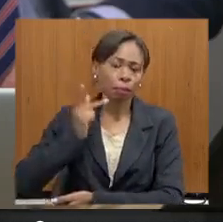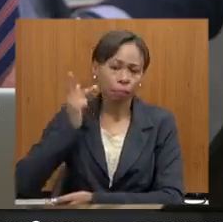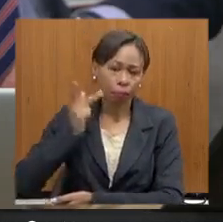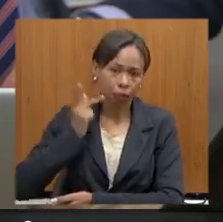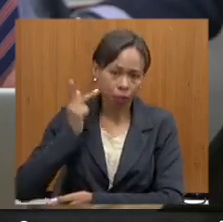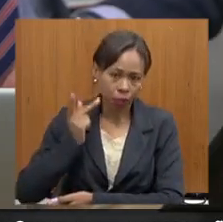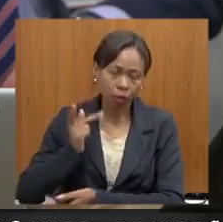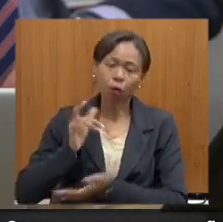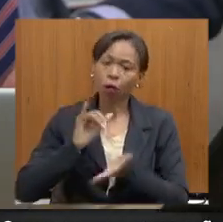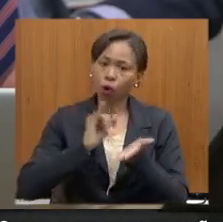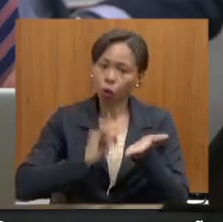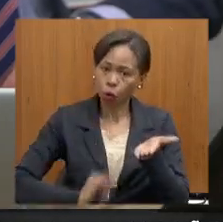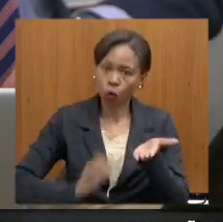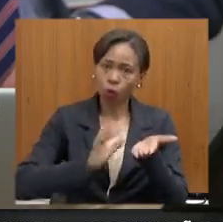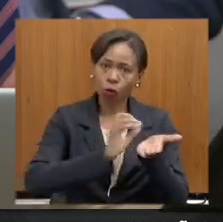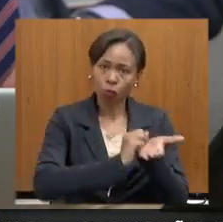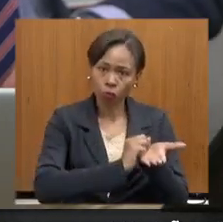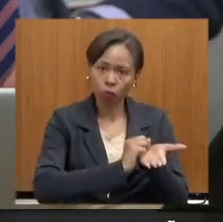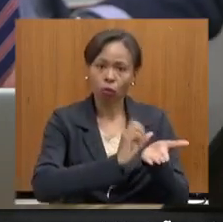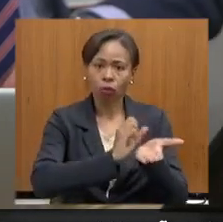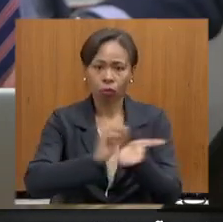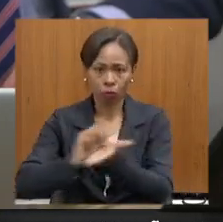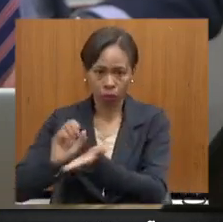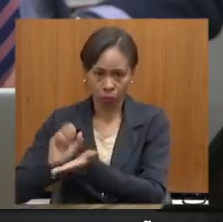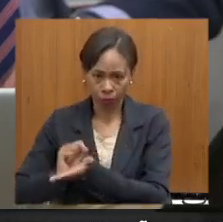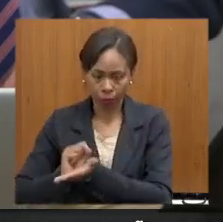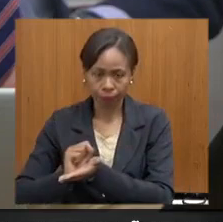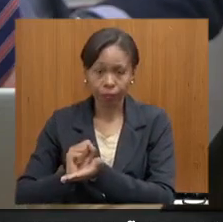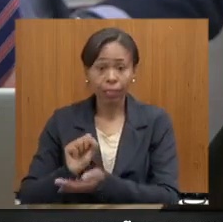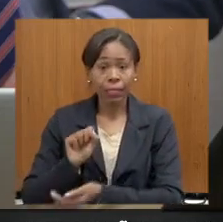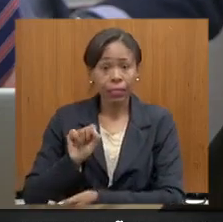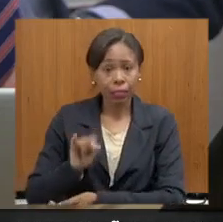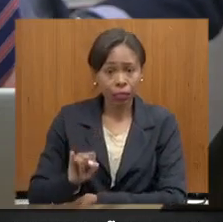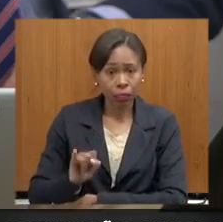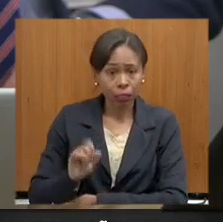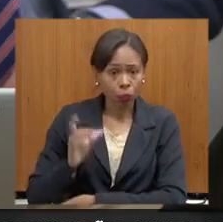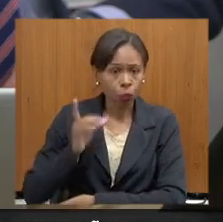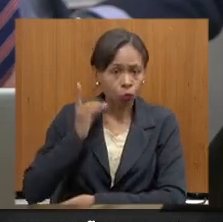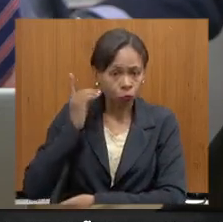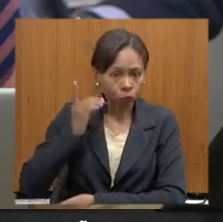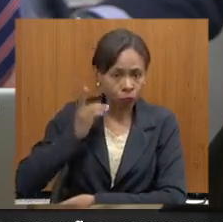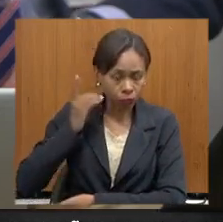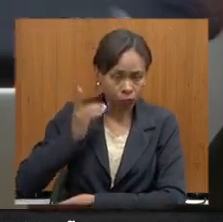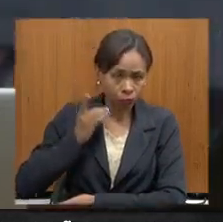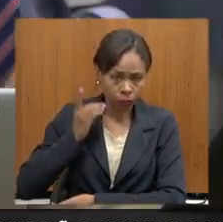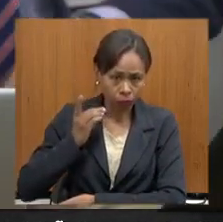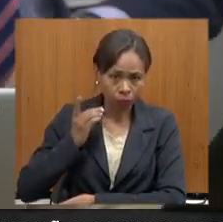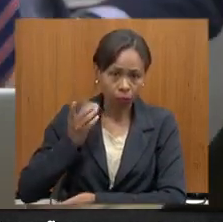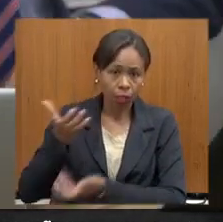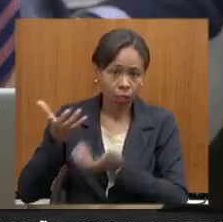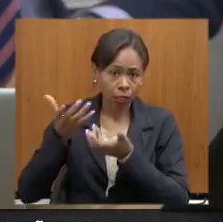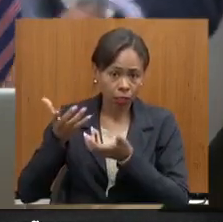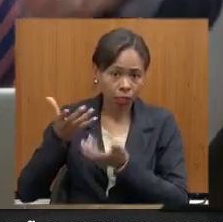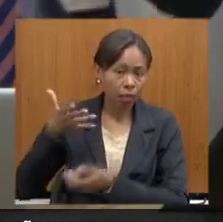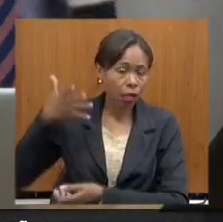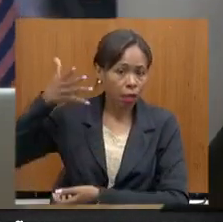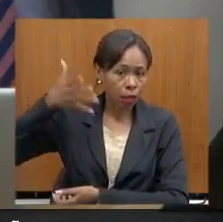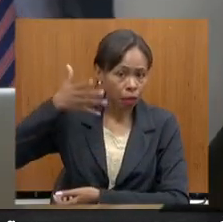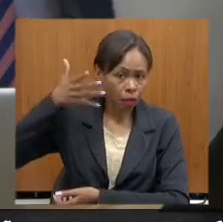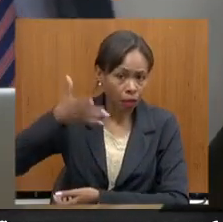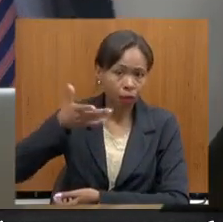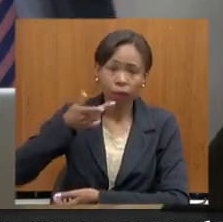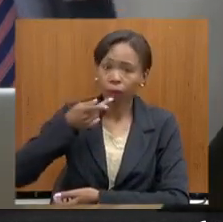inscrição os parlamentares que desejarem fazer uso da palavra podem se inscrever